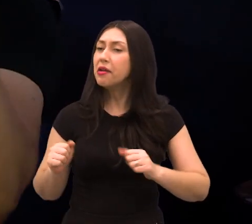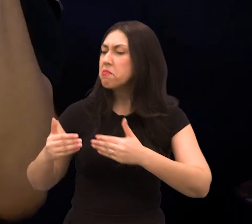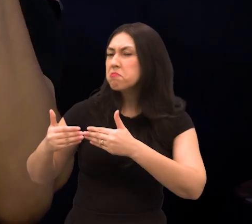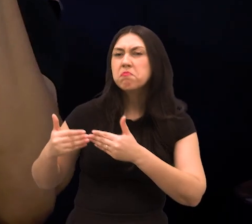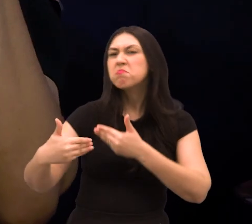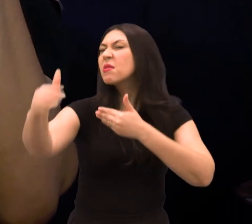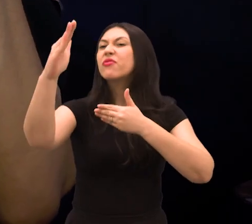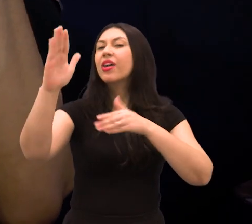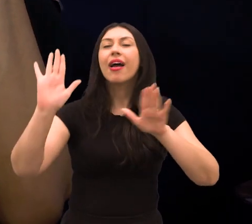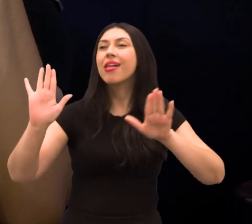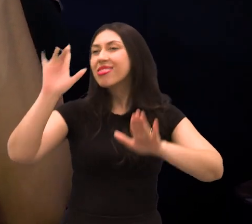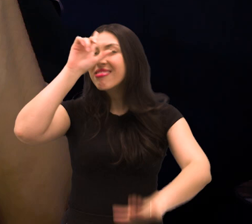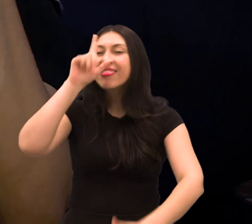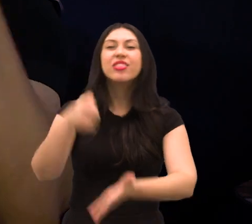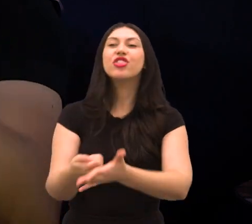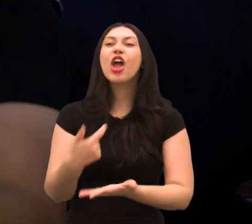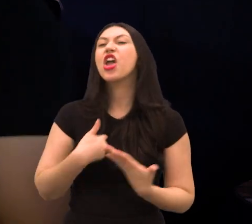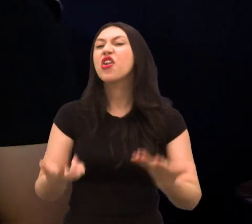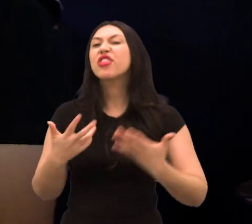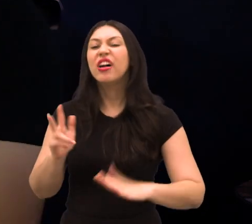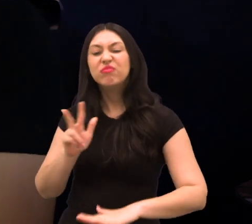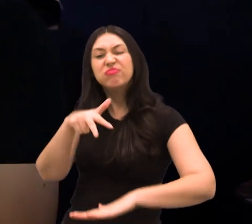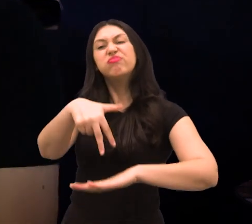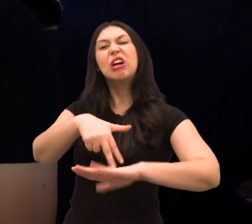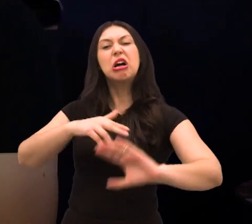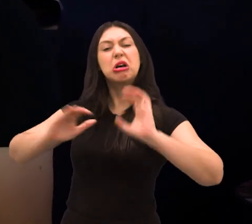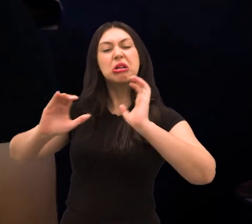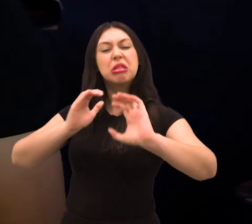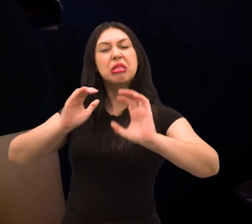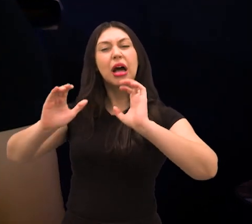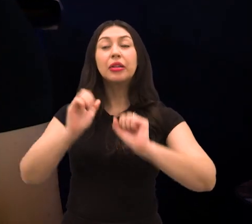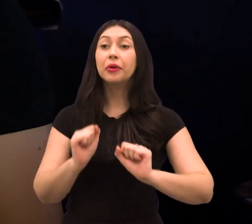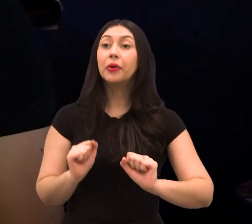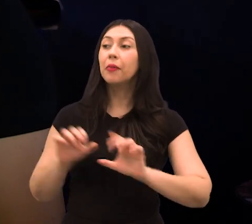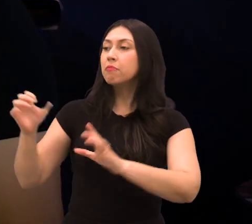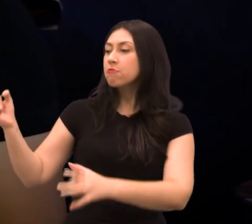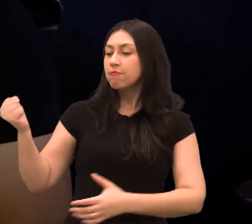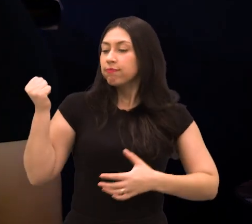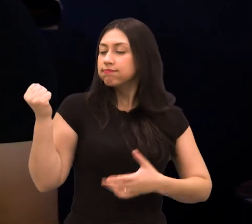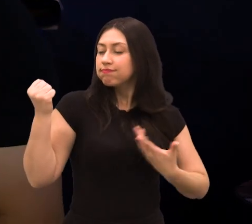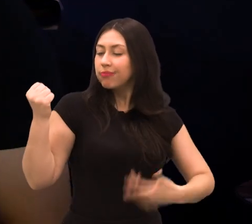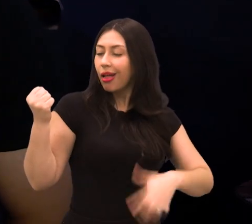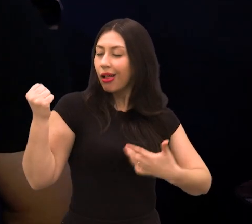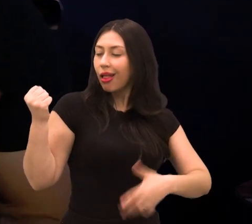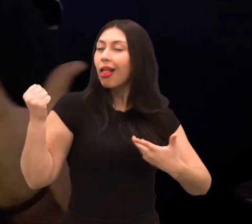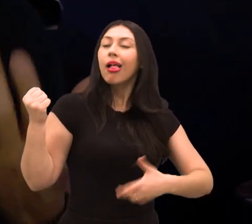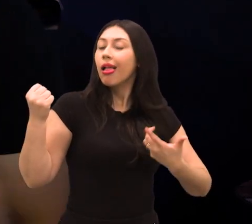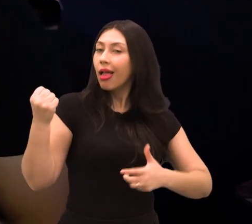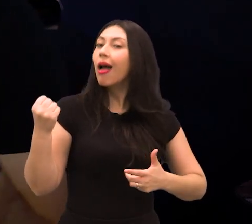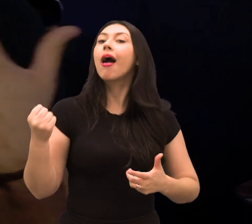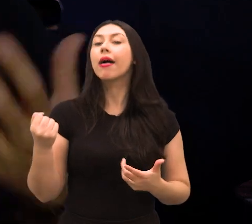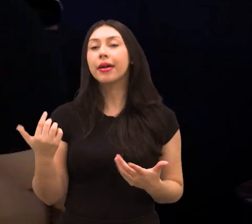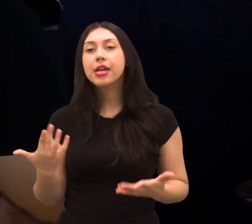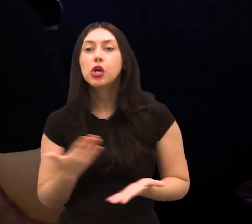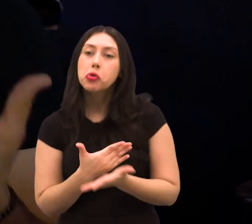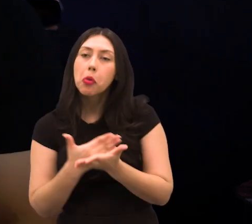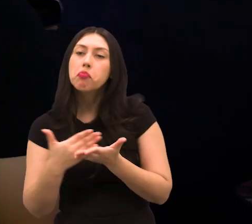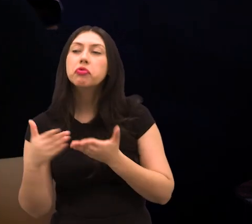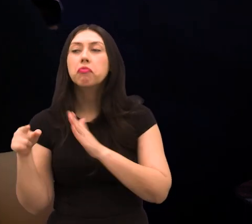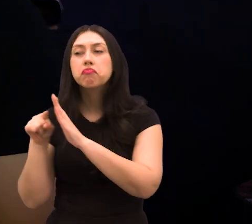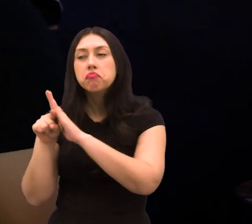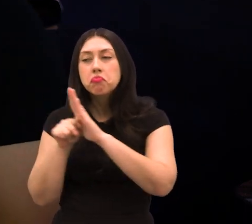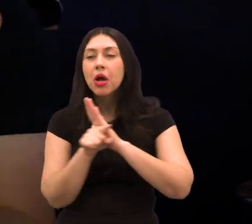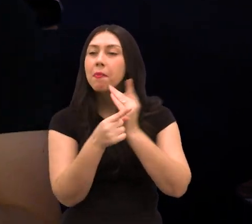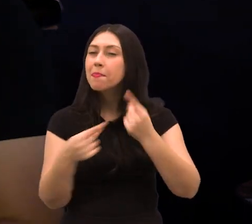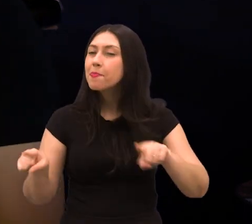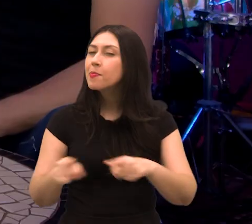Dali pra frente eu falei, meu, é aqui que eu quero ficar, na linha de frente. Aí eu peguei o violão e comecei a investir em repertório para eu tocar e